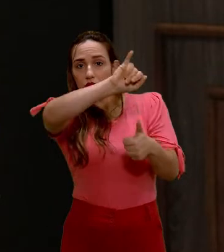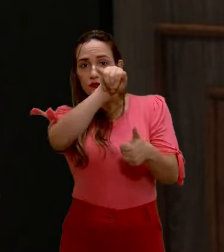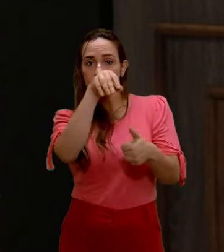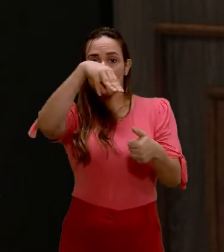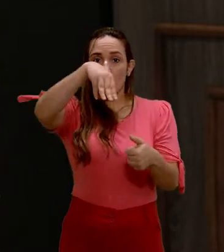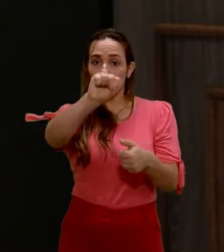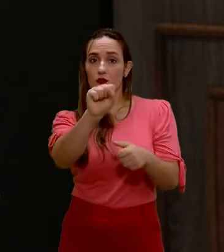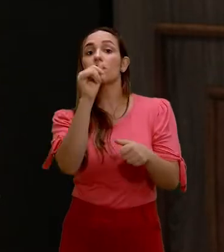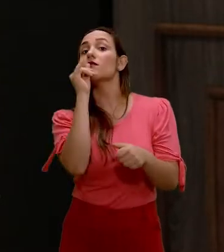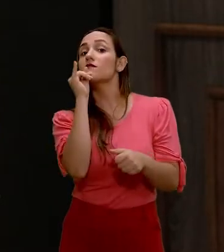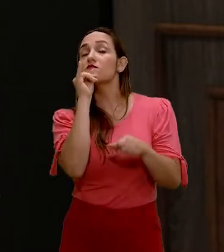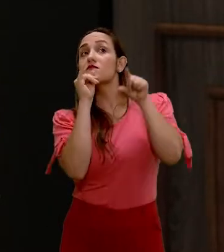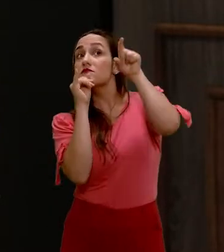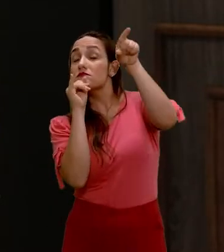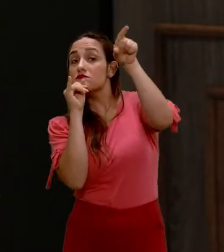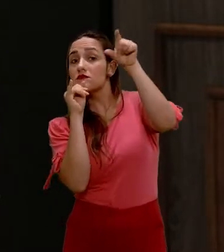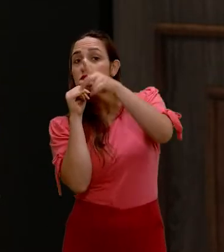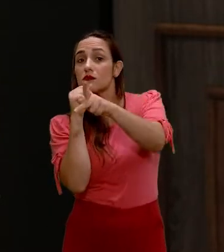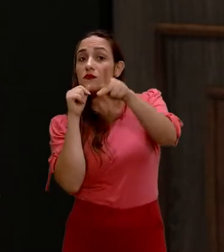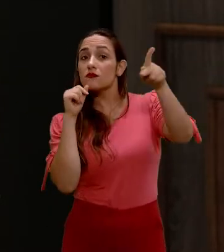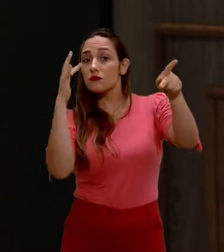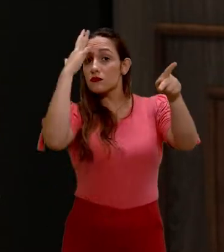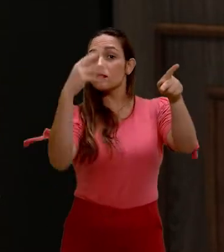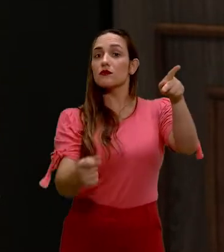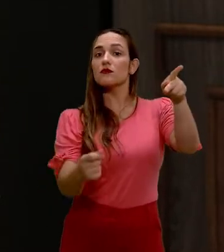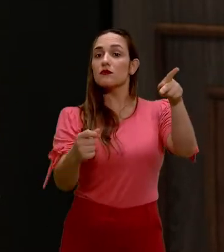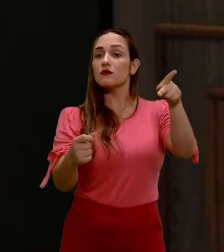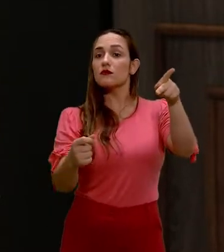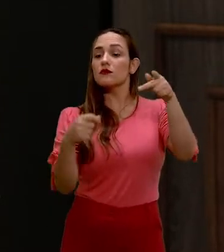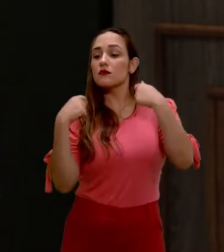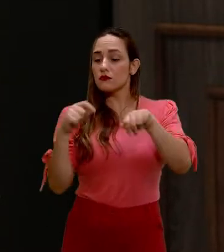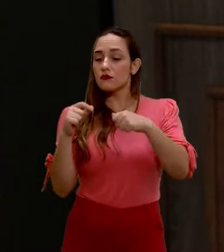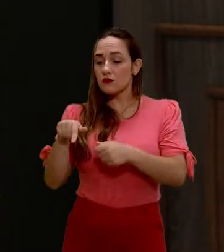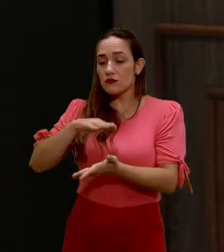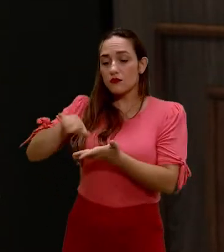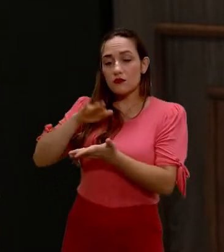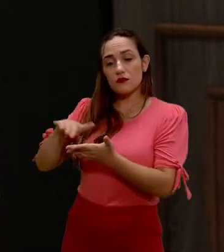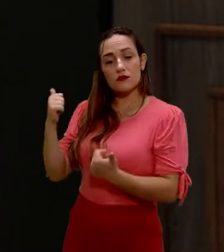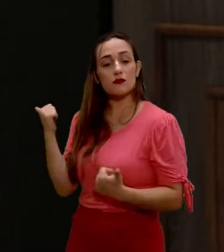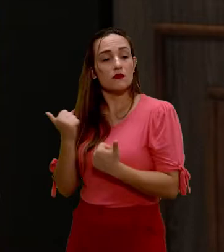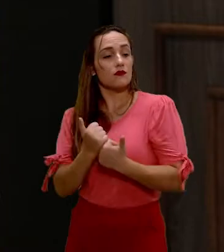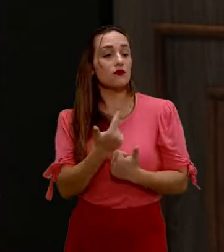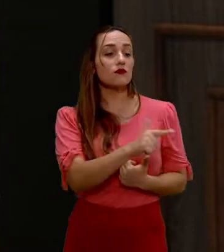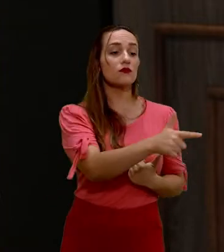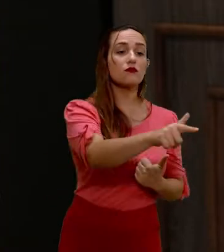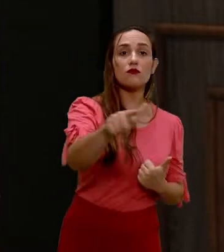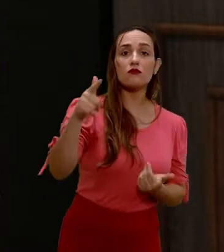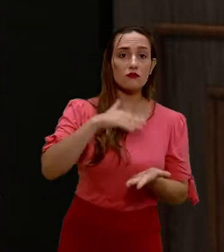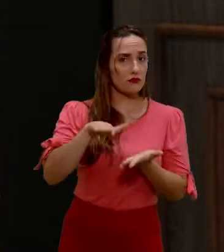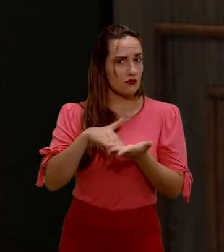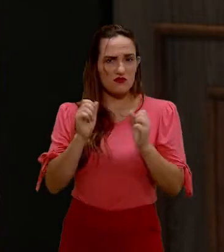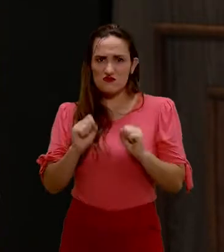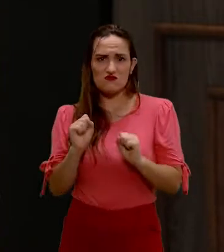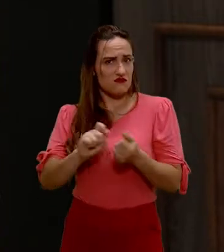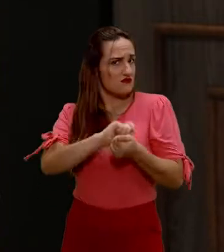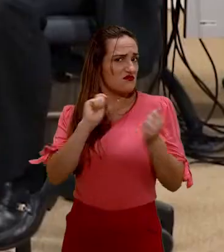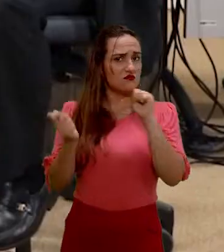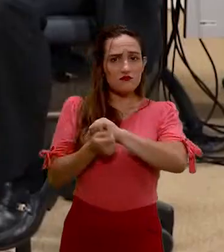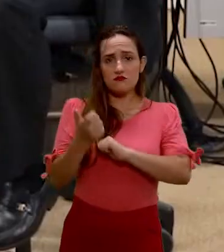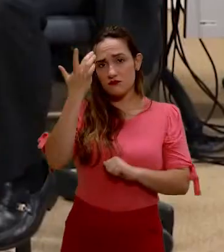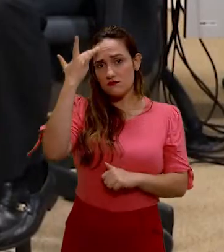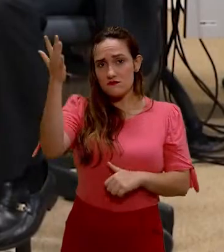exemplo, se eventualmente o presidente achar que deva servir de apoio ou de base para outras secretarias, ele pode fazê-lo.